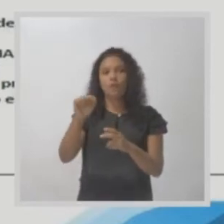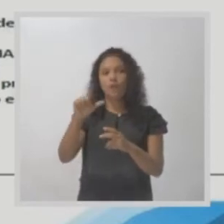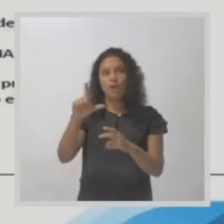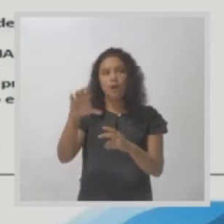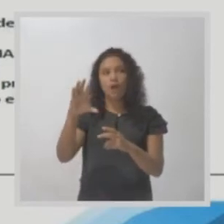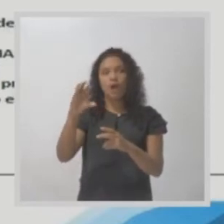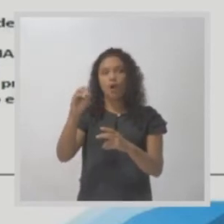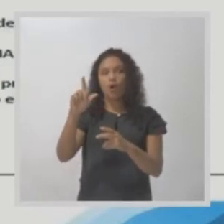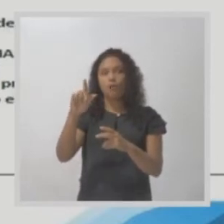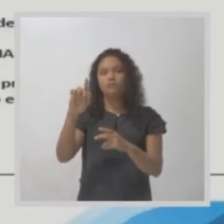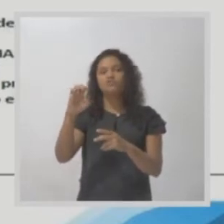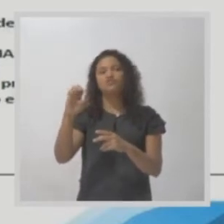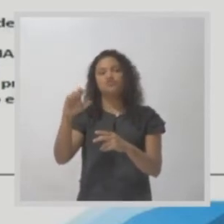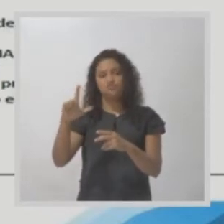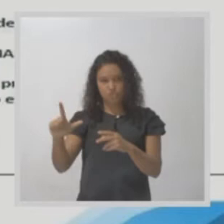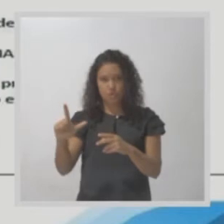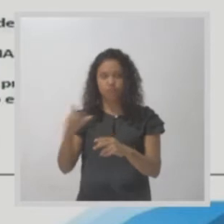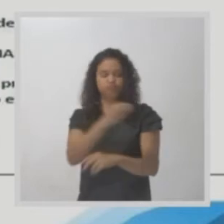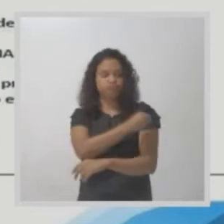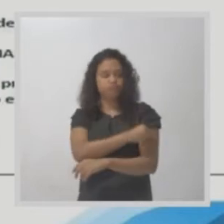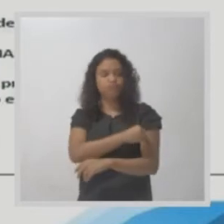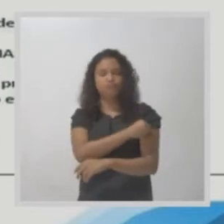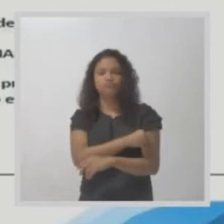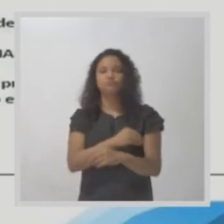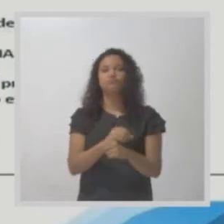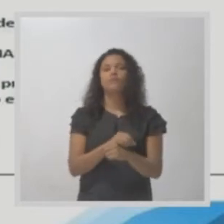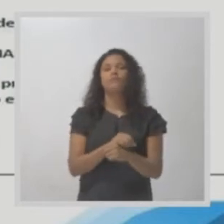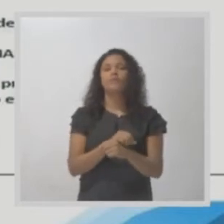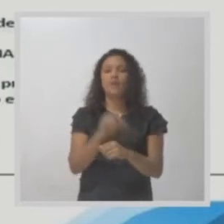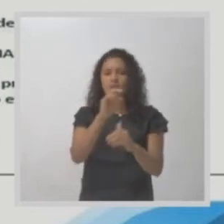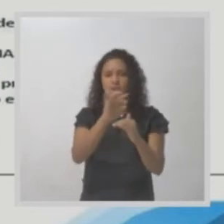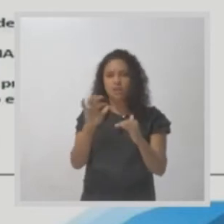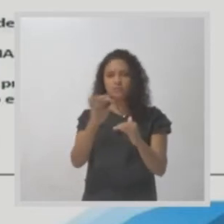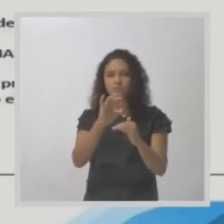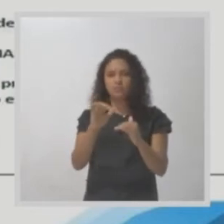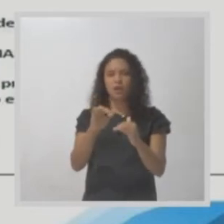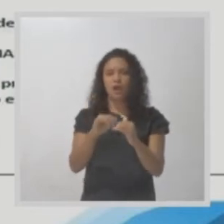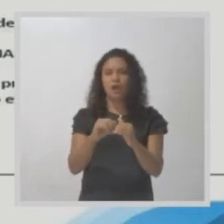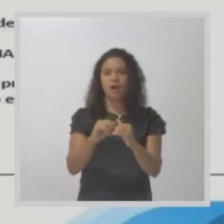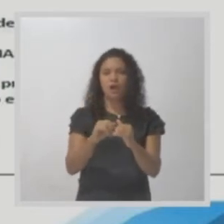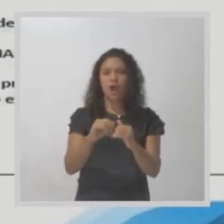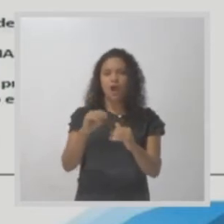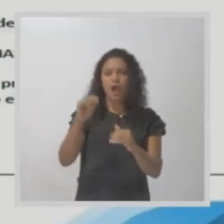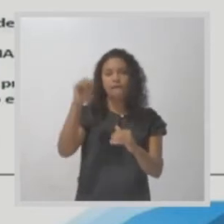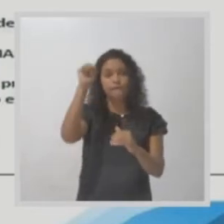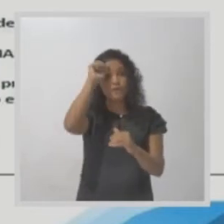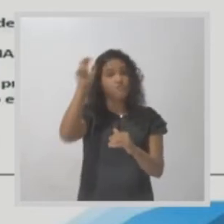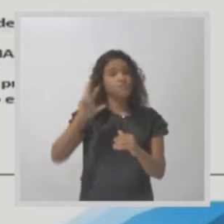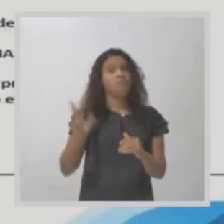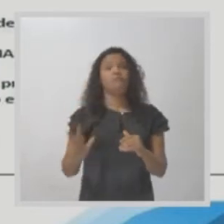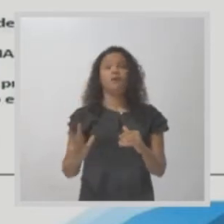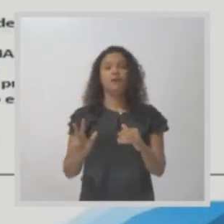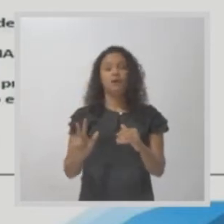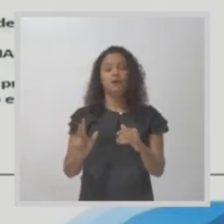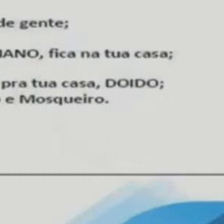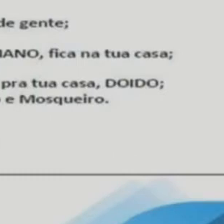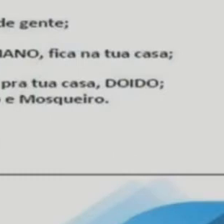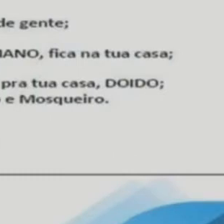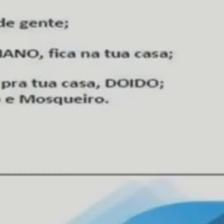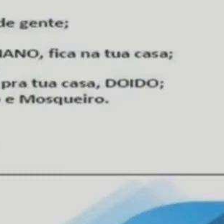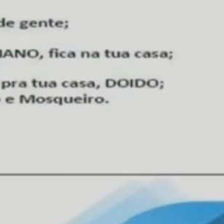modificou o quê? A escrita. Fique esperto, porque nós transformamos o E no